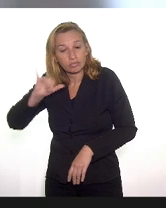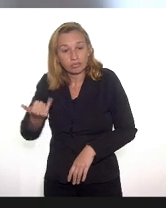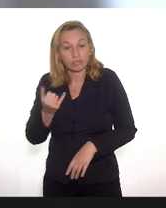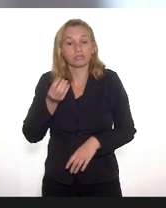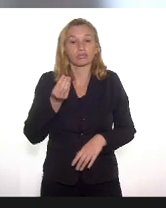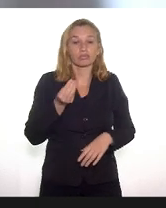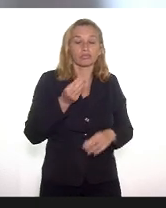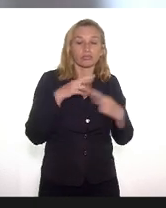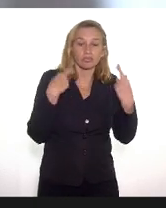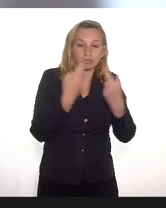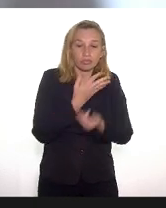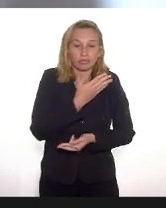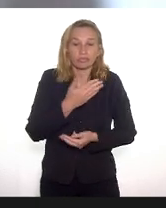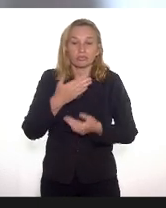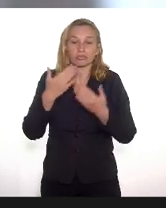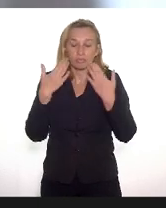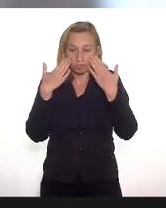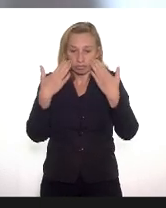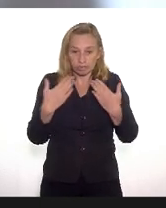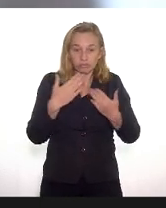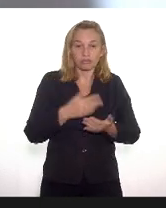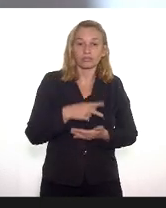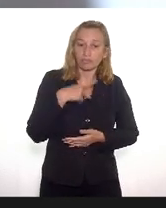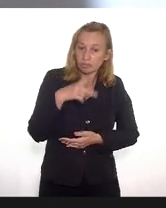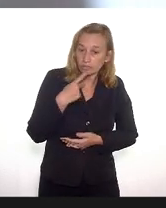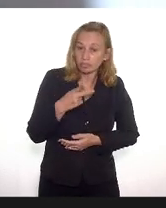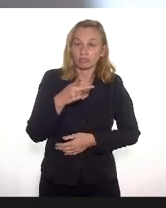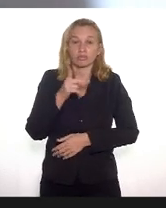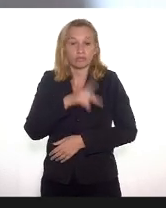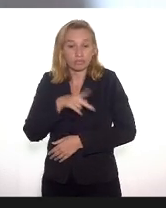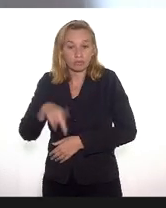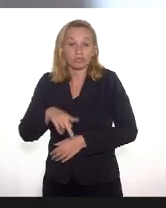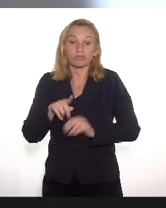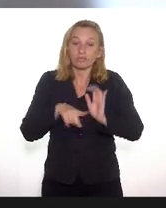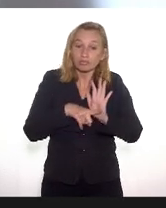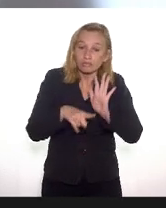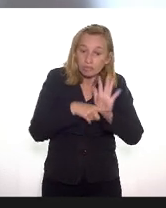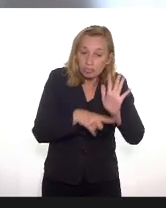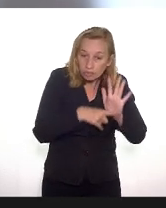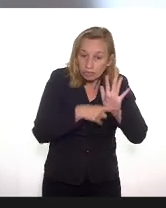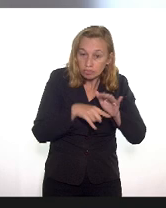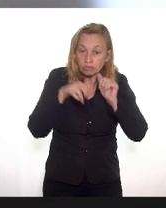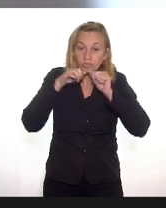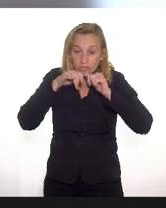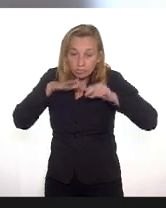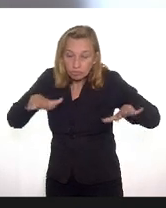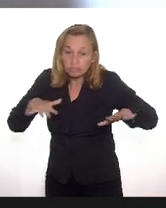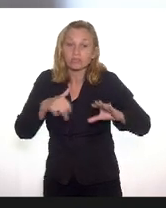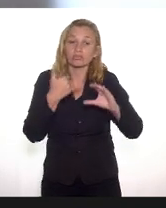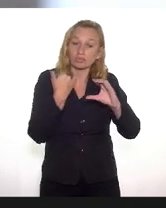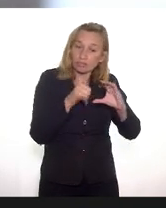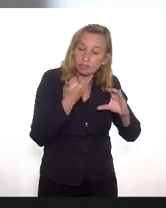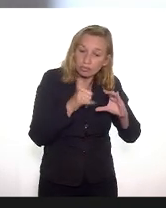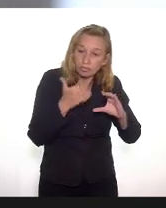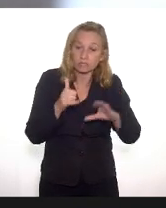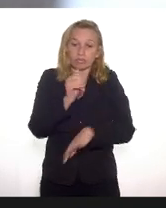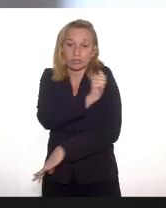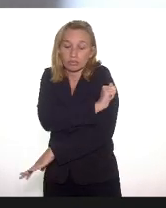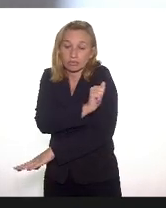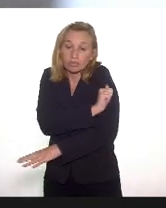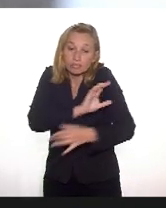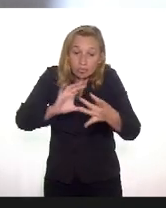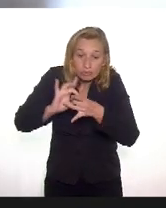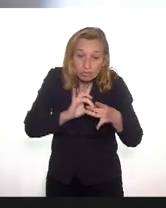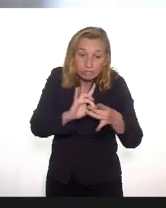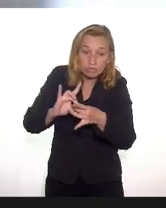da apresentação do presidente novo e falei para os professores, vamos ajudar as direções de escola, vamos entrar, fazer uma união